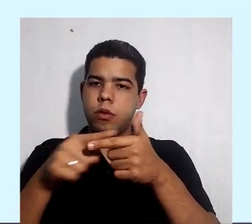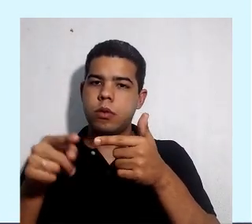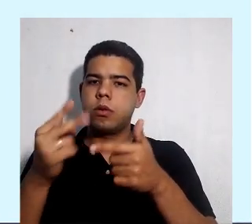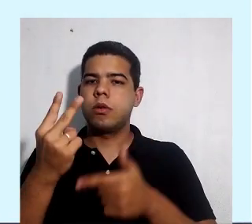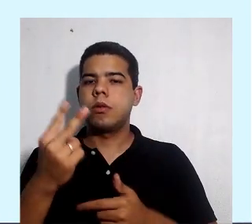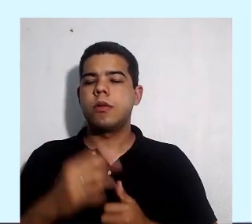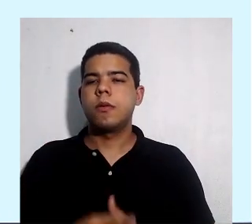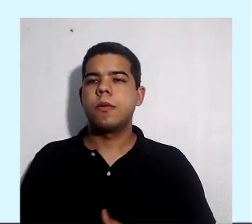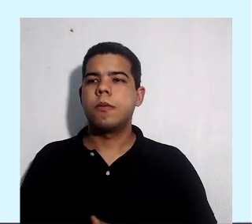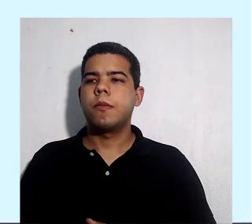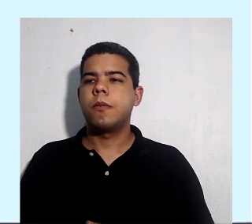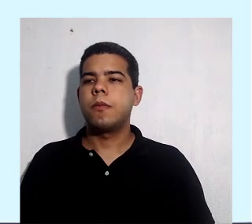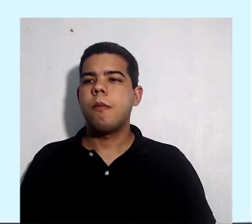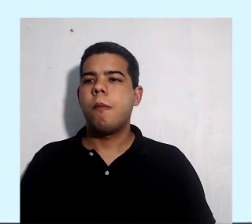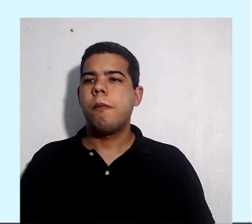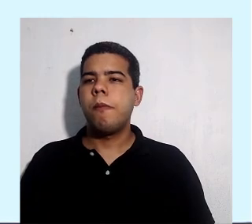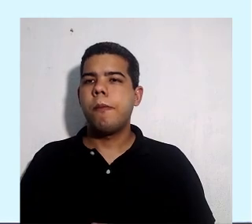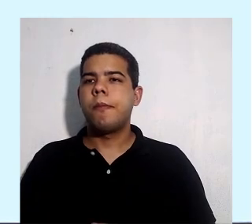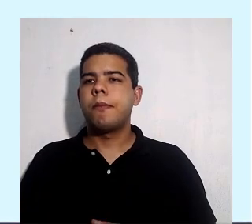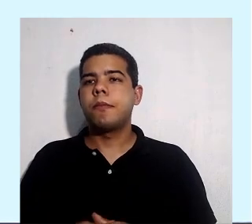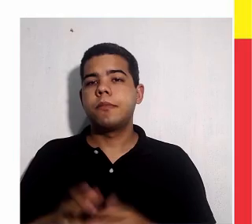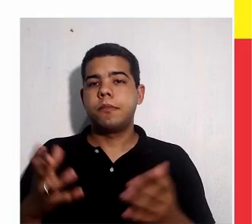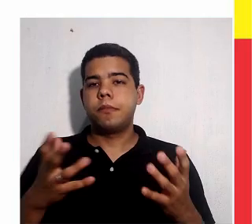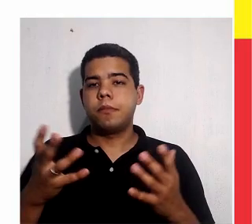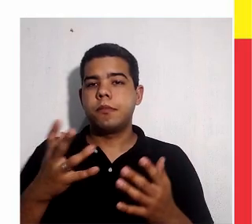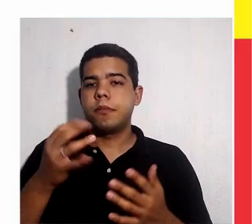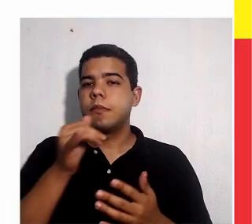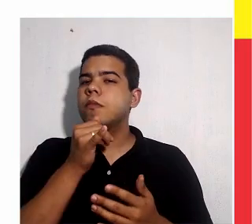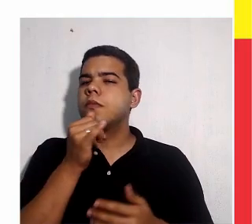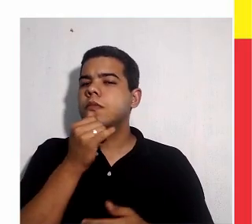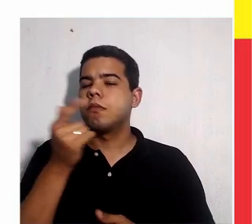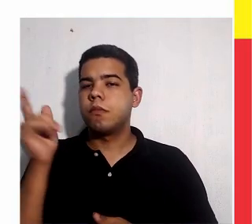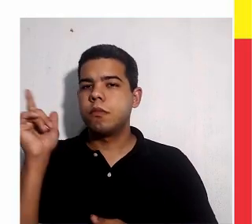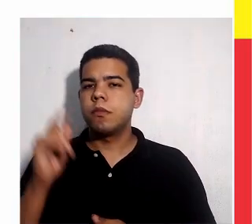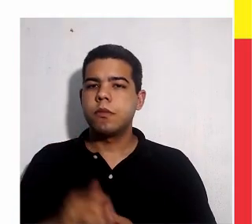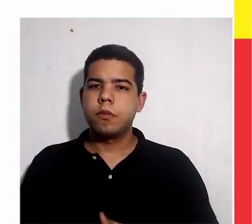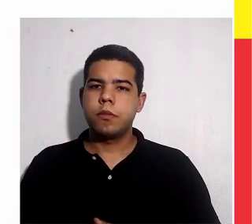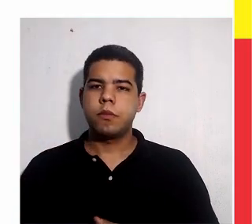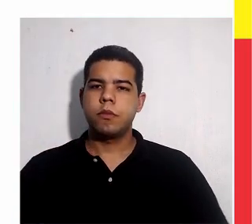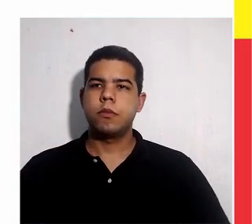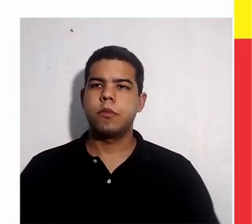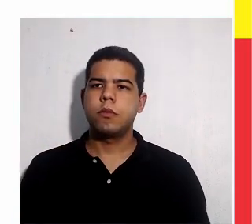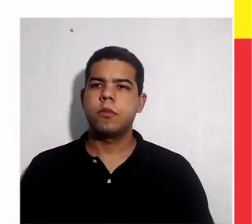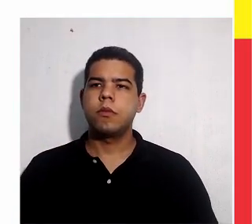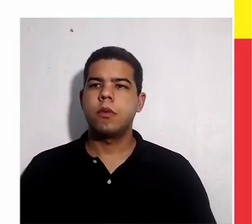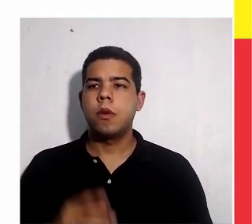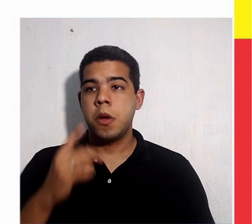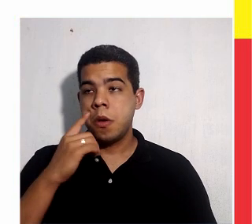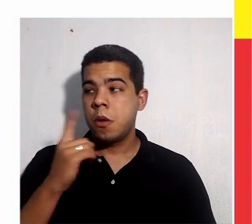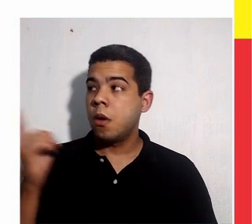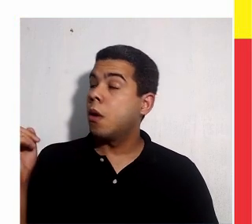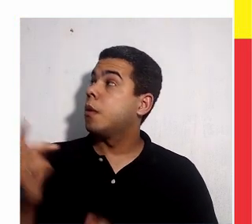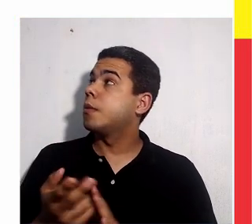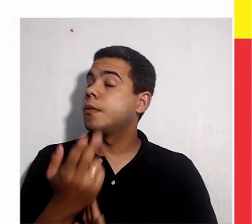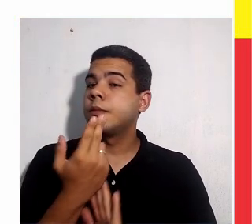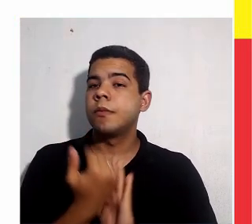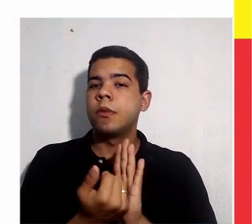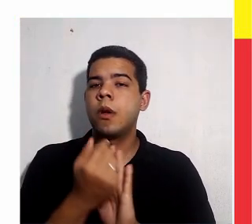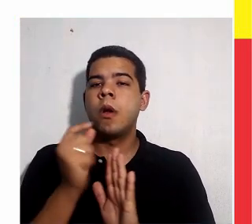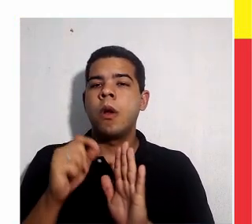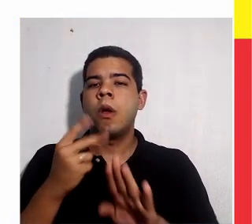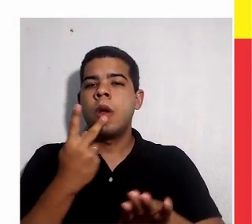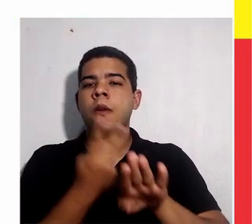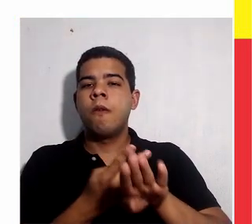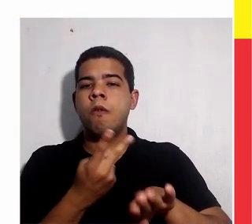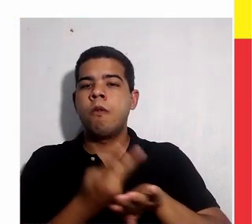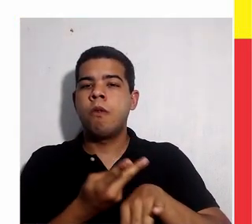ok? Vamos aqui ver o nosso exemplo 4. A figura abaixo representa uma peça